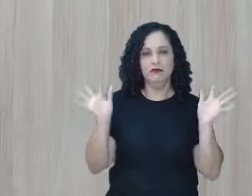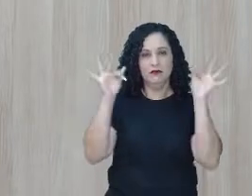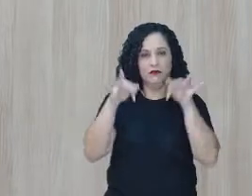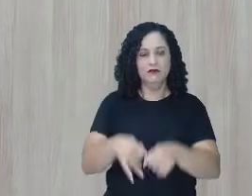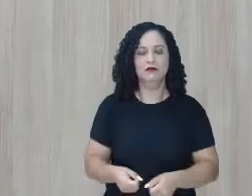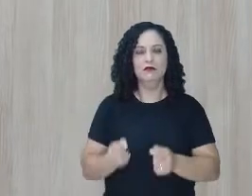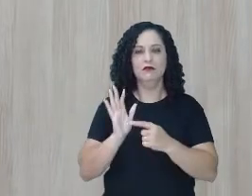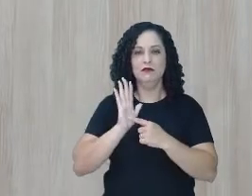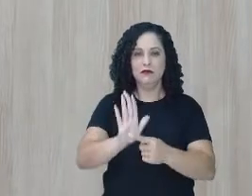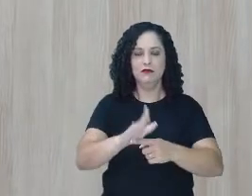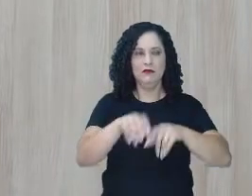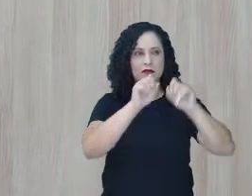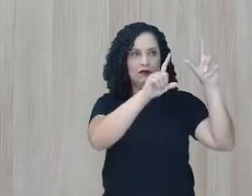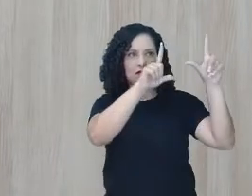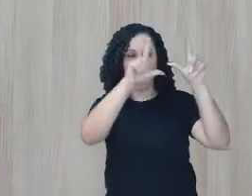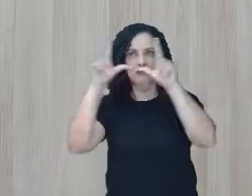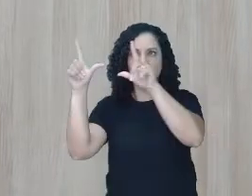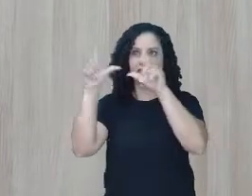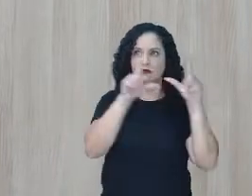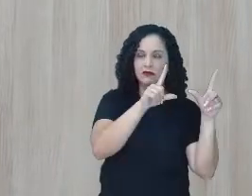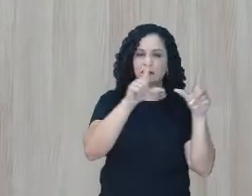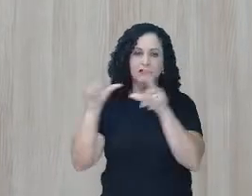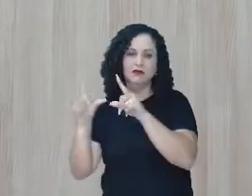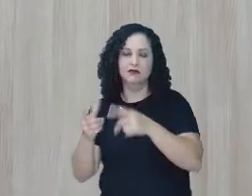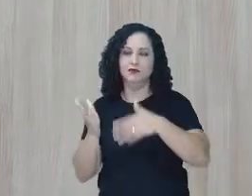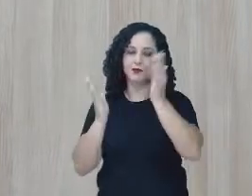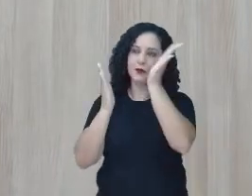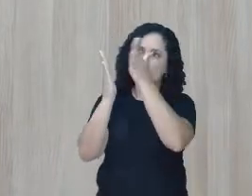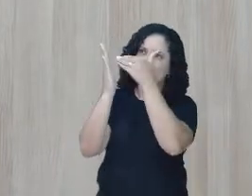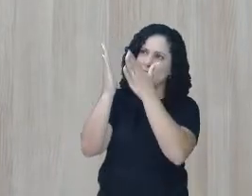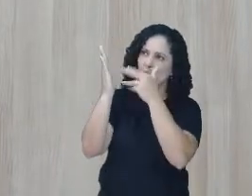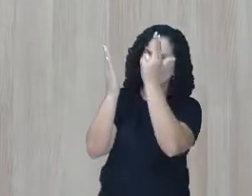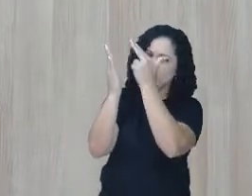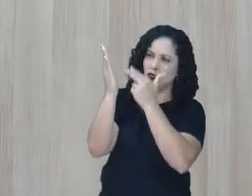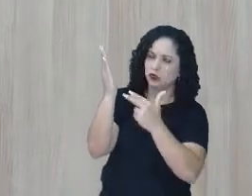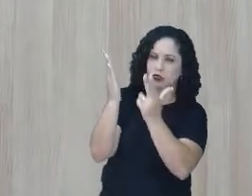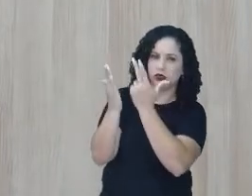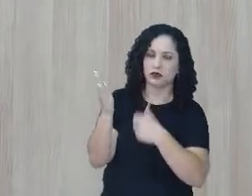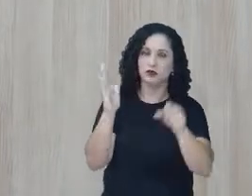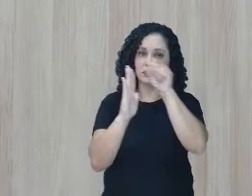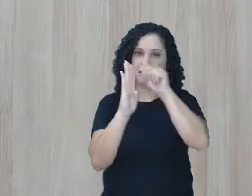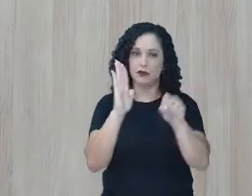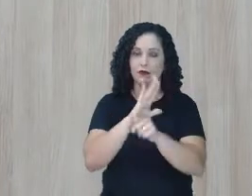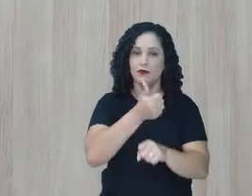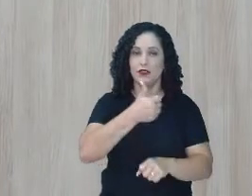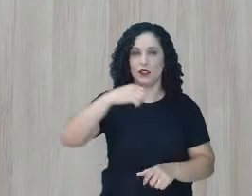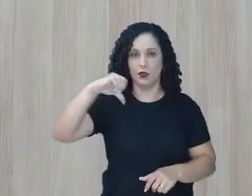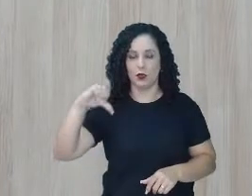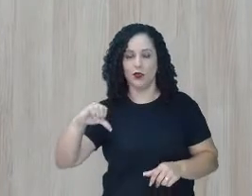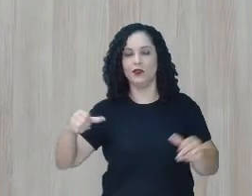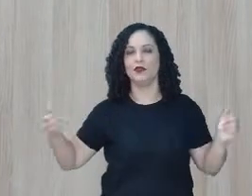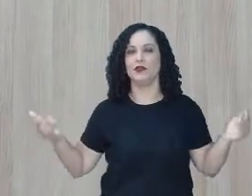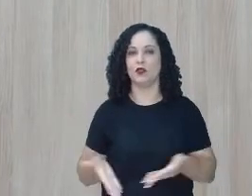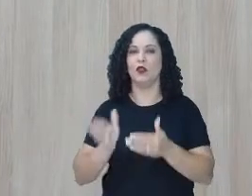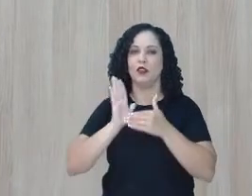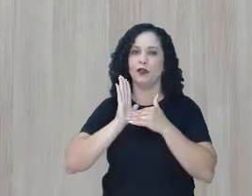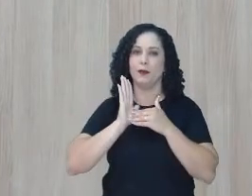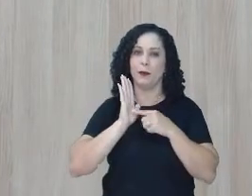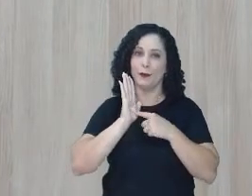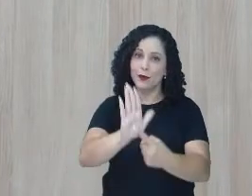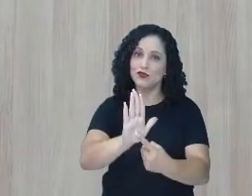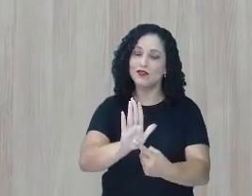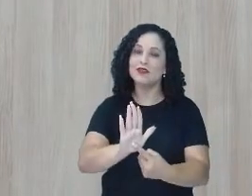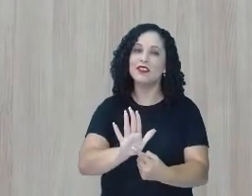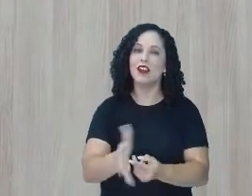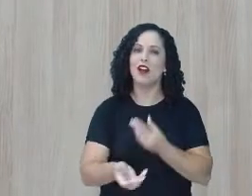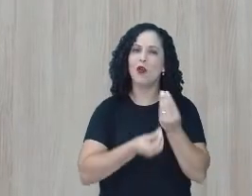algumas imagens para vocês, né? São algumas pinturas do século XIX, e eu queria só, né, a gente já começar a nossa aula de hoje mostrando,